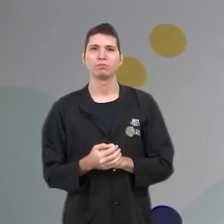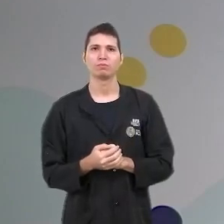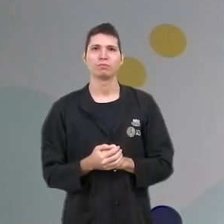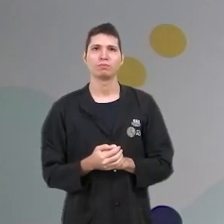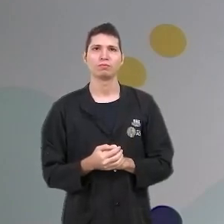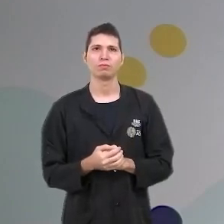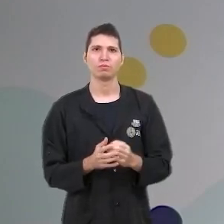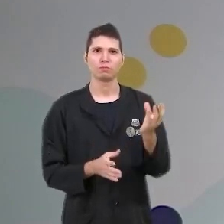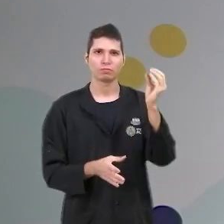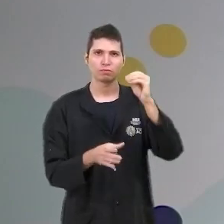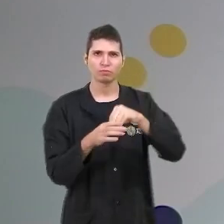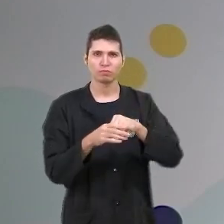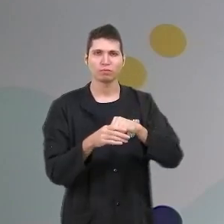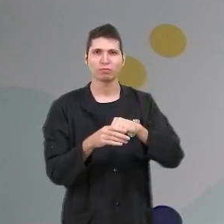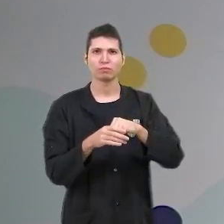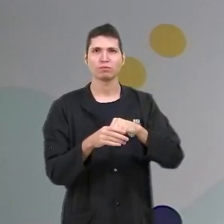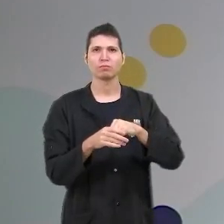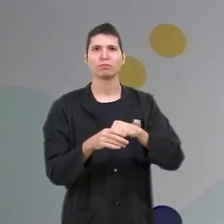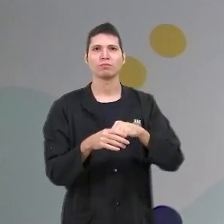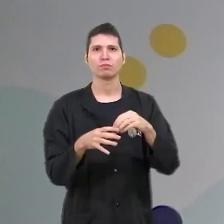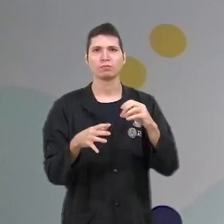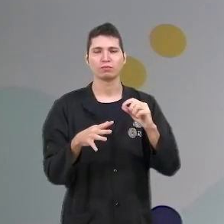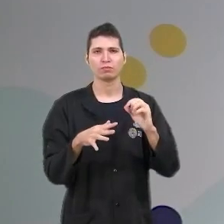nas nossas plataformas do Estado do Acre.